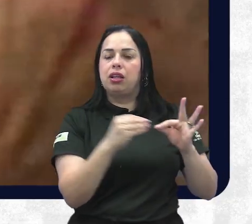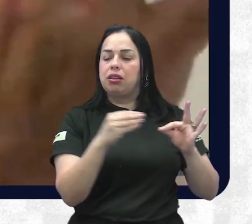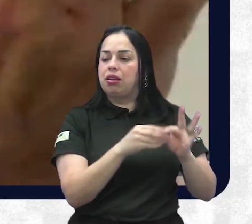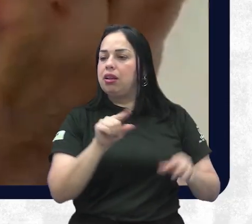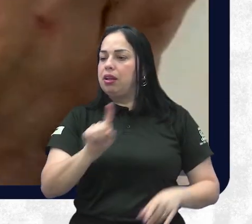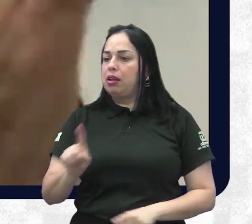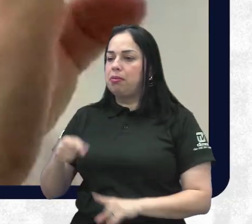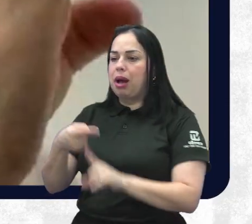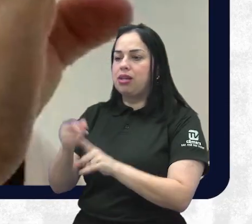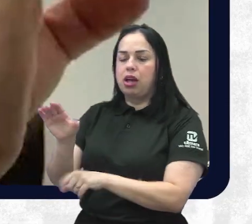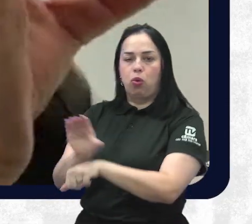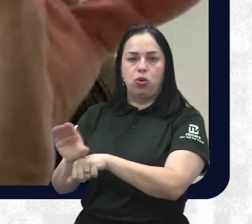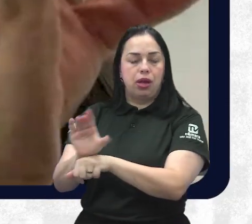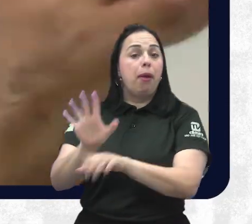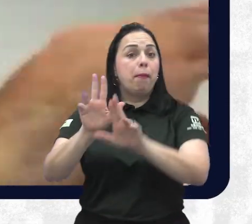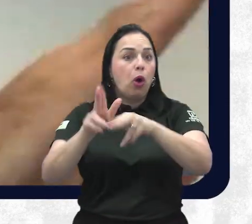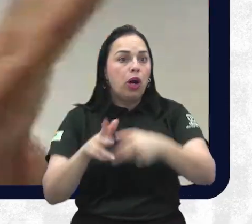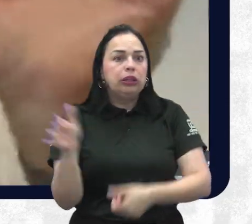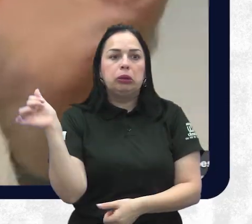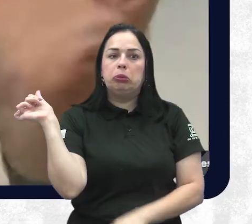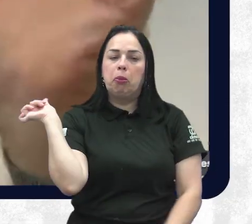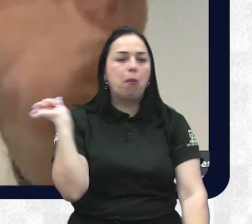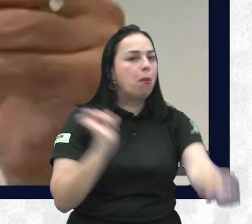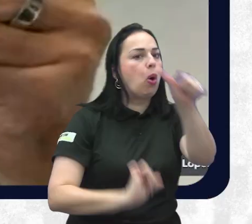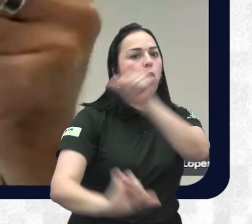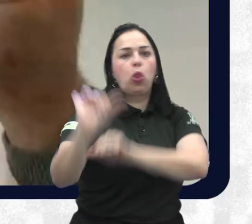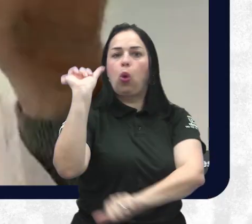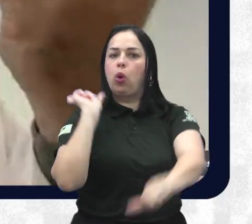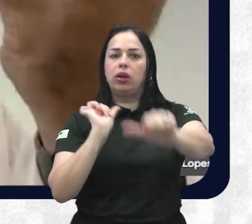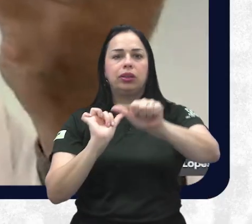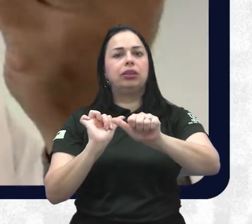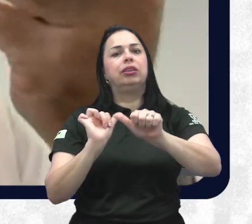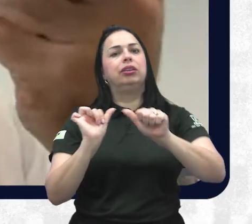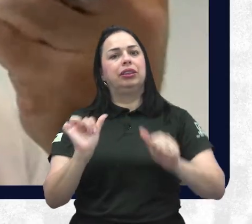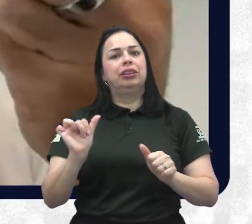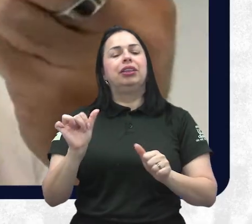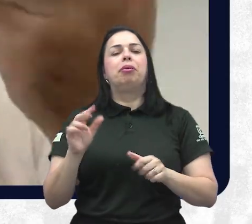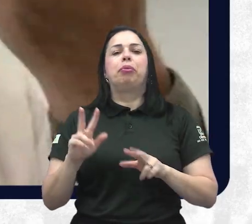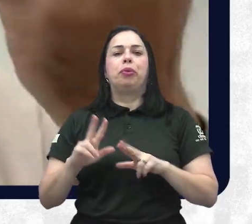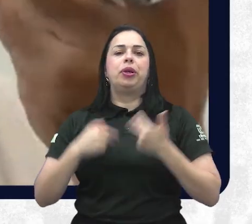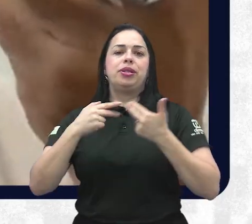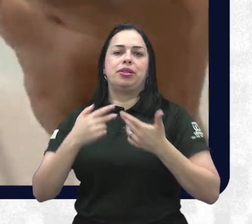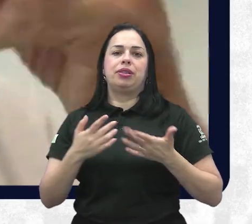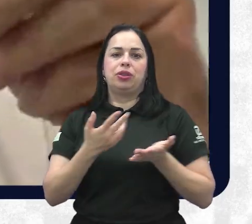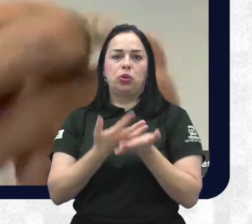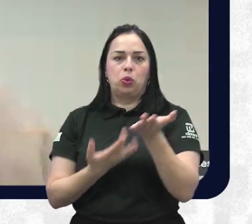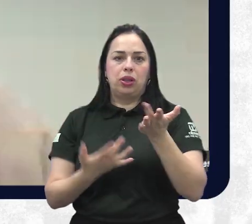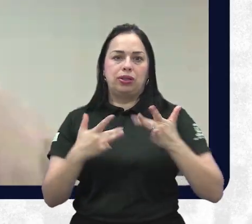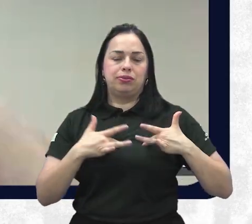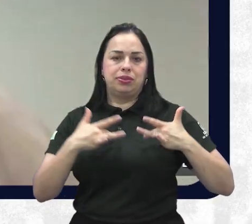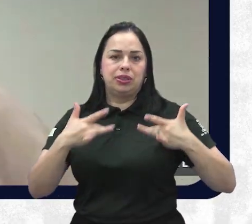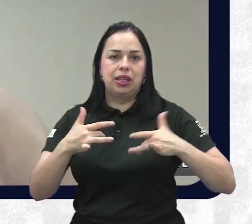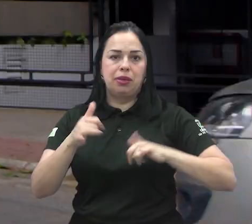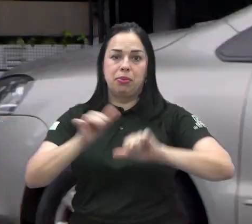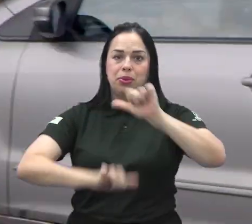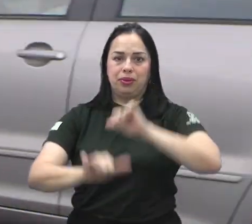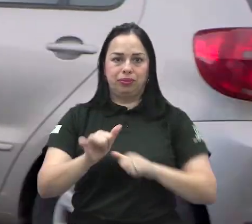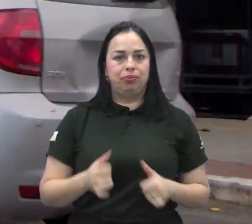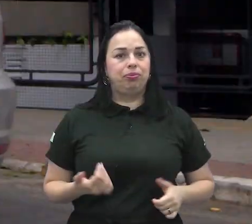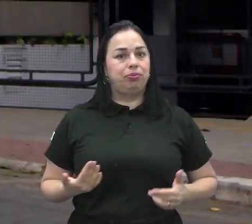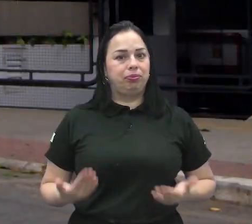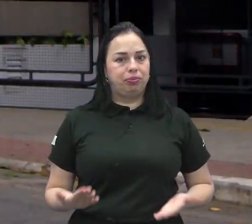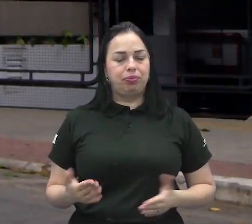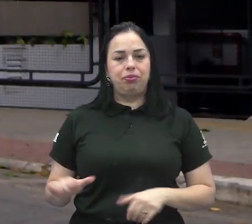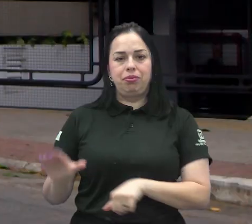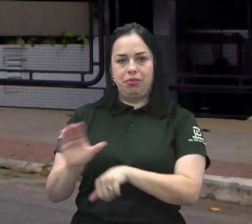brasileira. Foi uma tríade que determinou a mudança total do caminho da transfusão sanguínea no país. E com